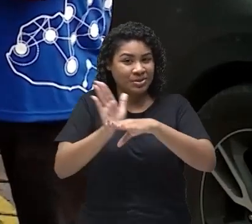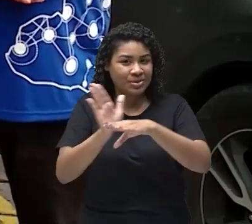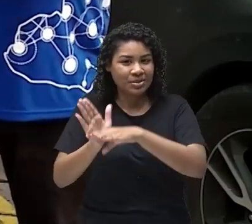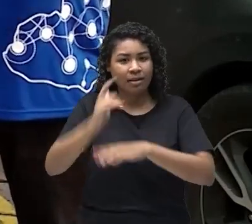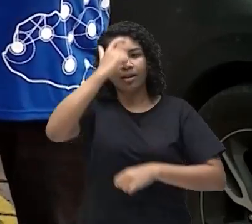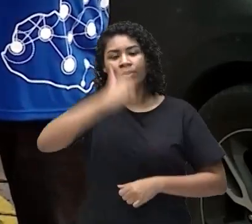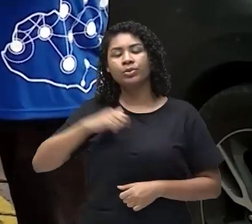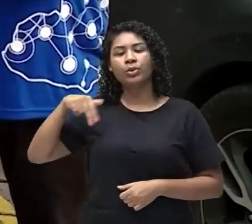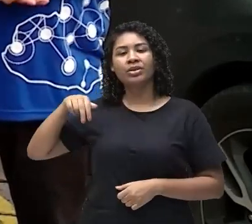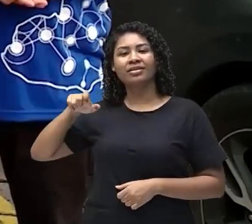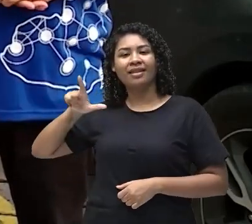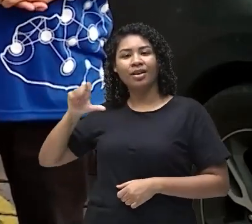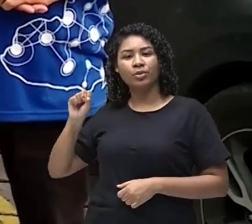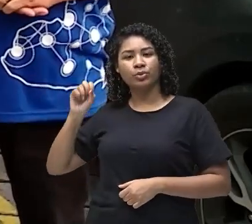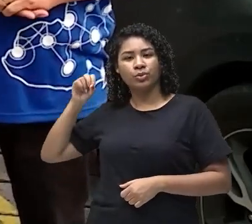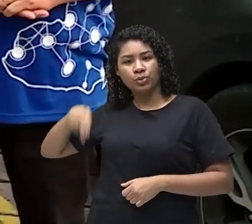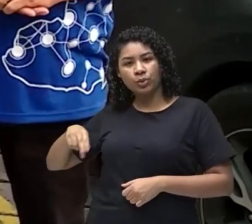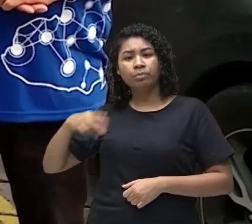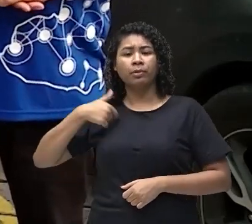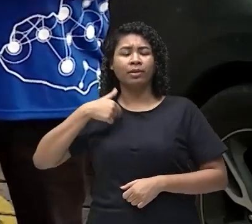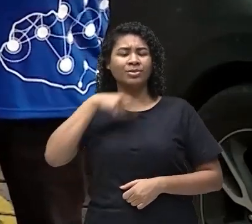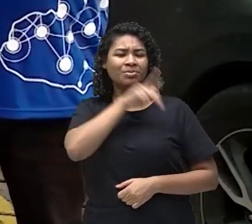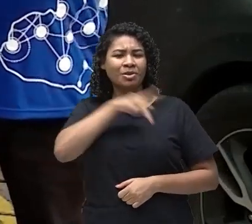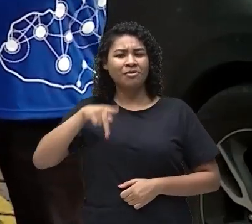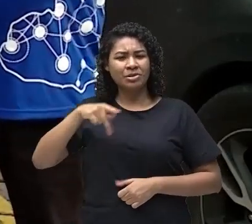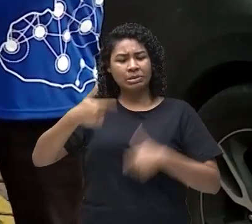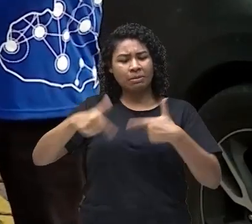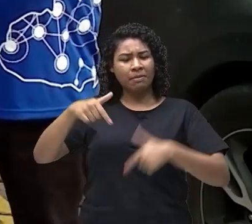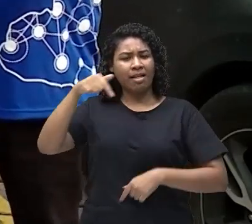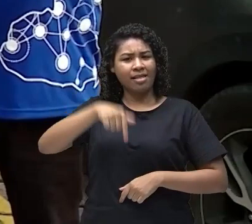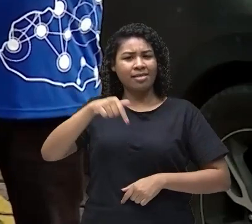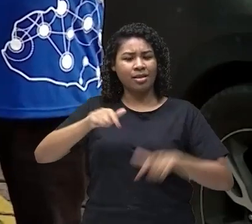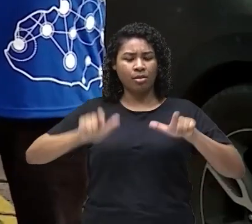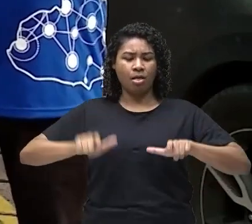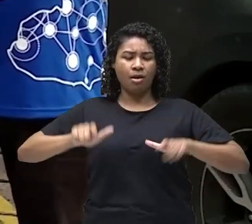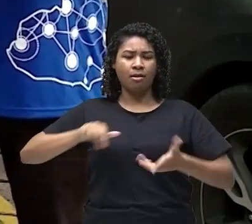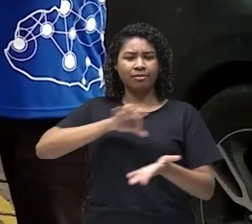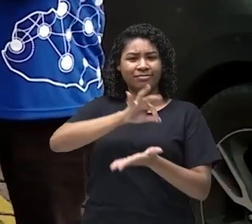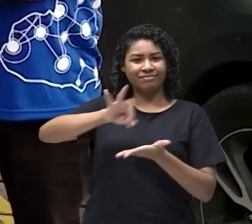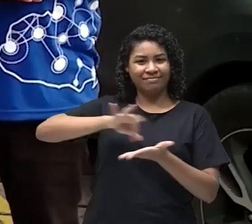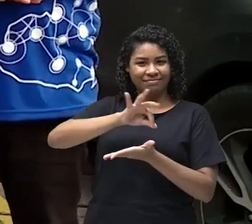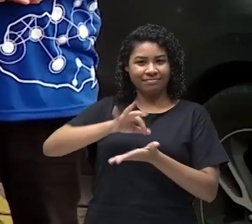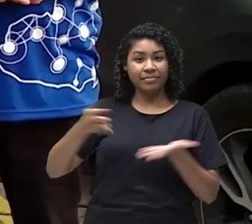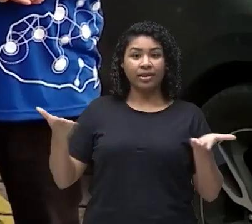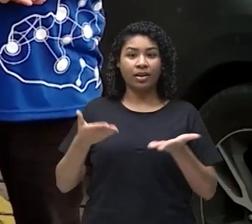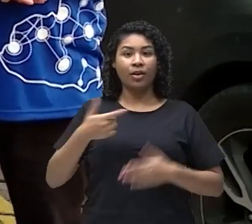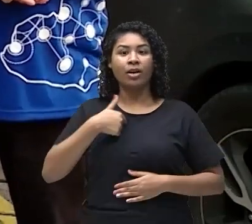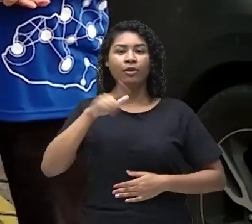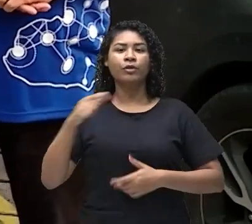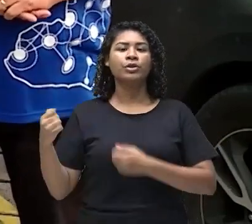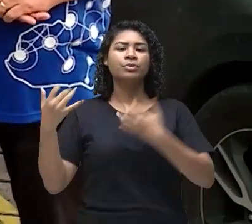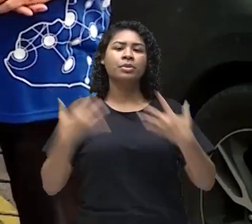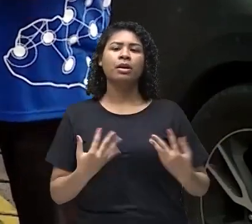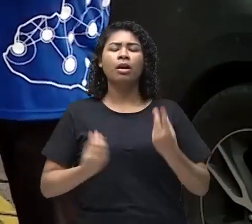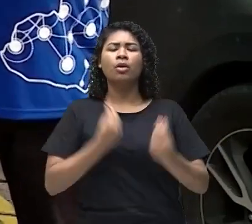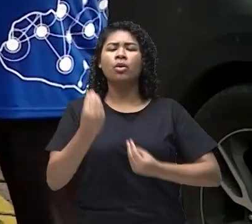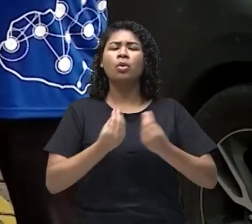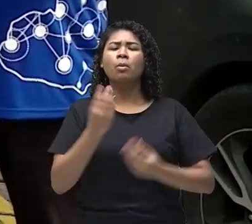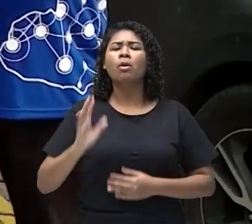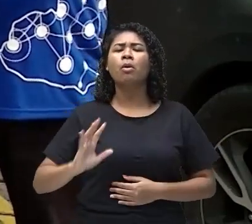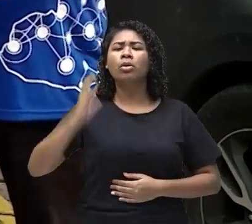Nelson Bezerra sou professor do Semeando e vou comentar para vocês um pouco sobre o funcionamento do motor de um veículo